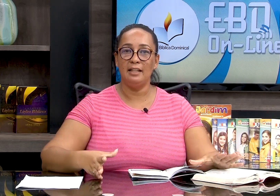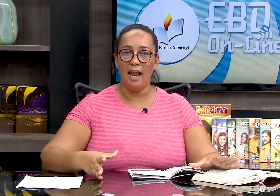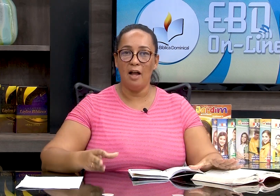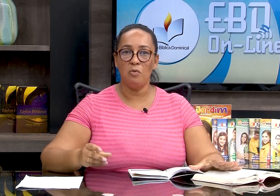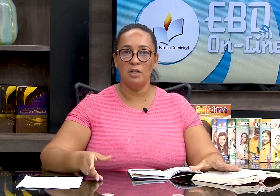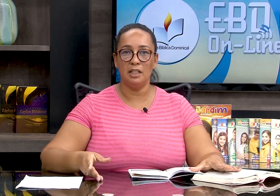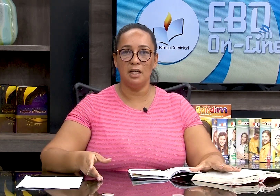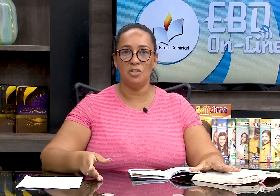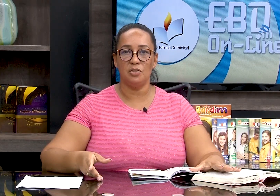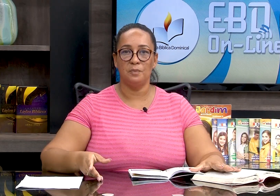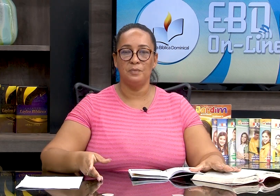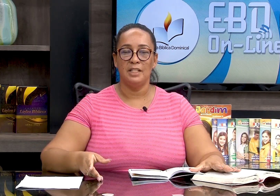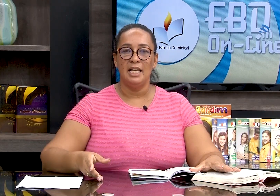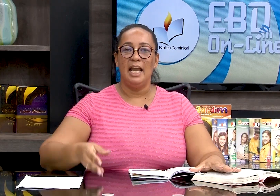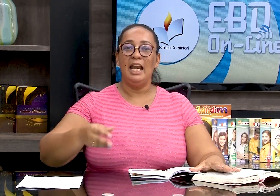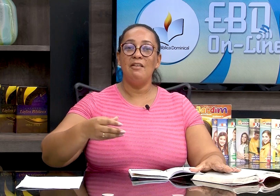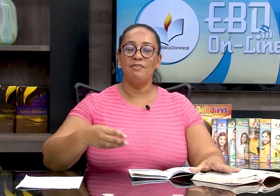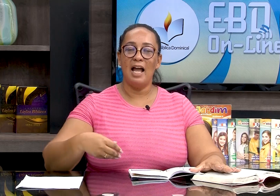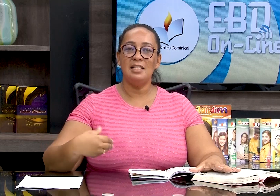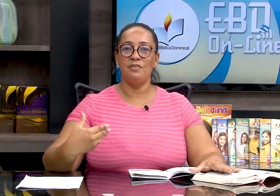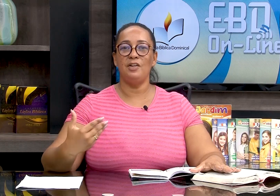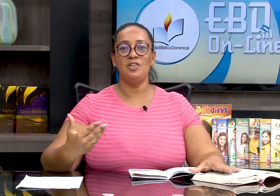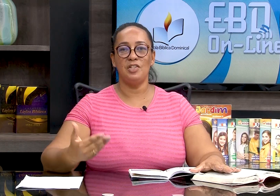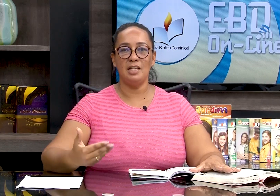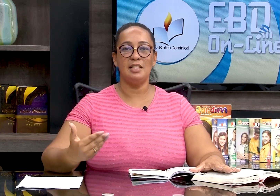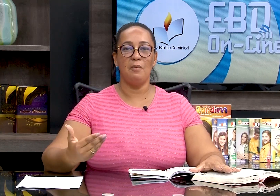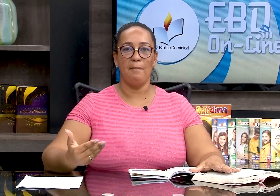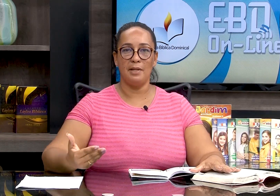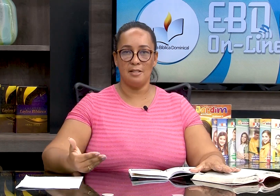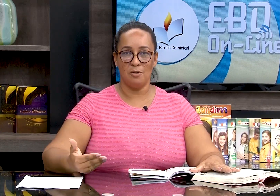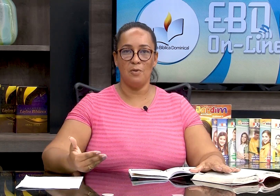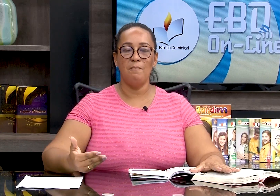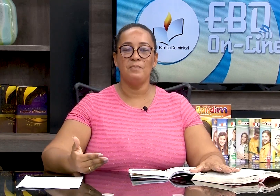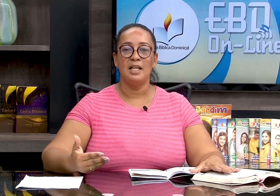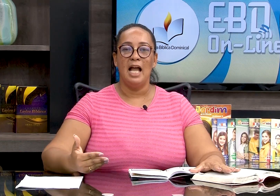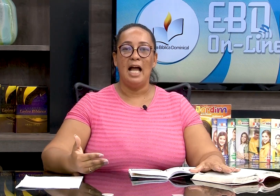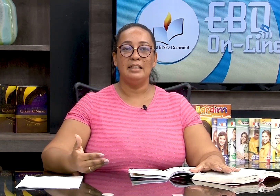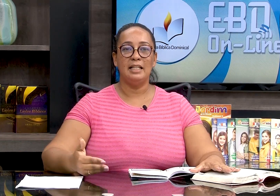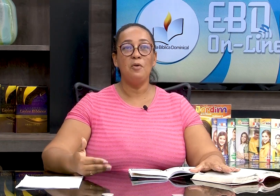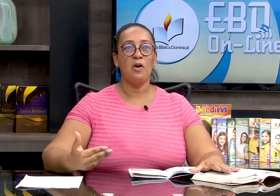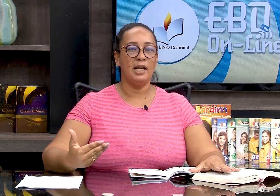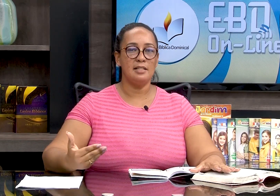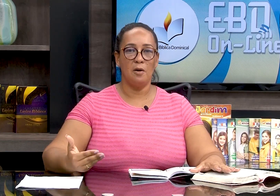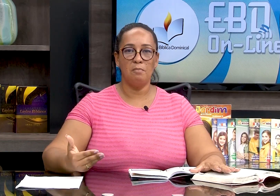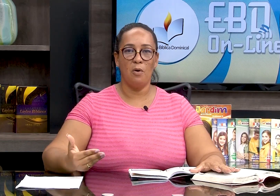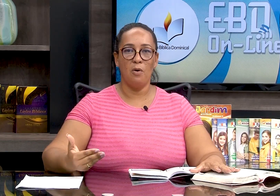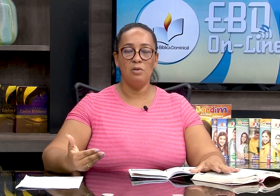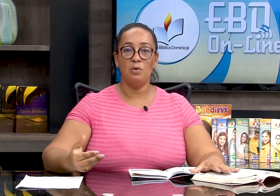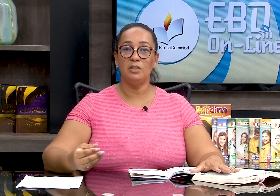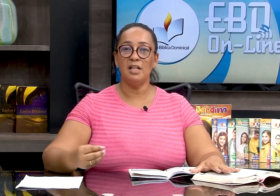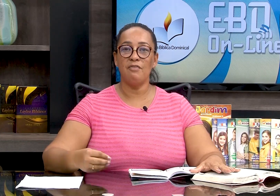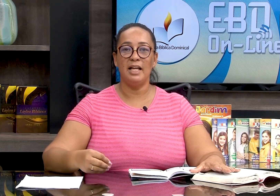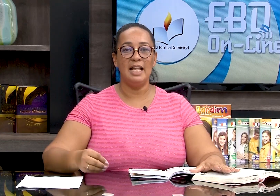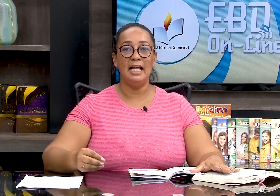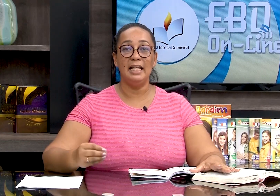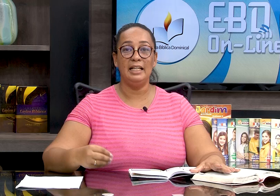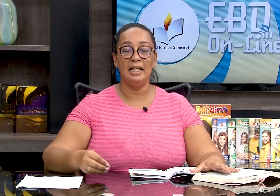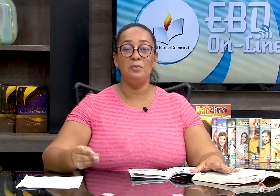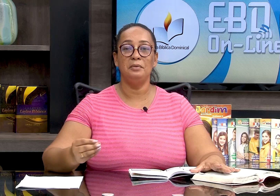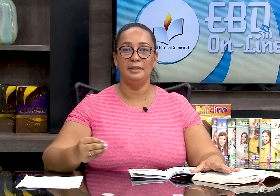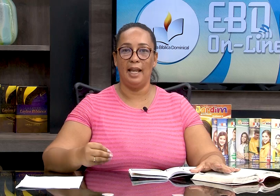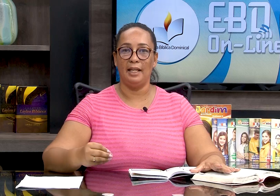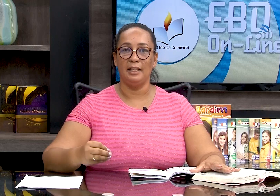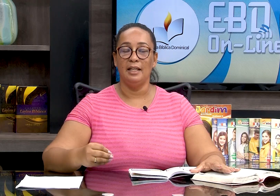na terra com anticristo ele vai se fingir ser uma pessoa a ter um coração bom quando na verdade